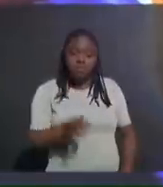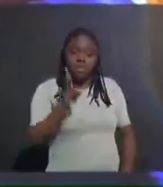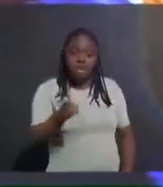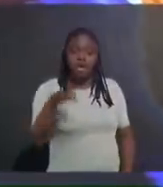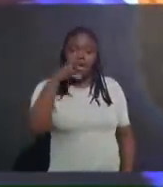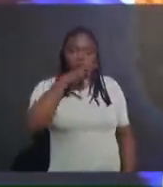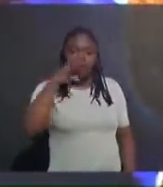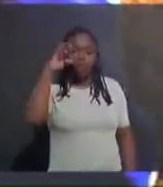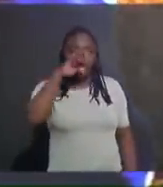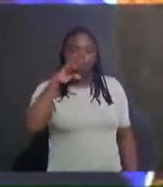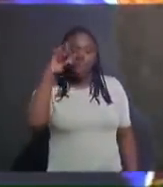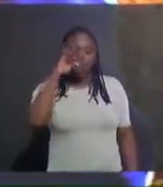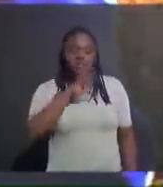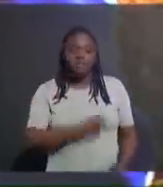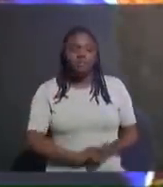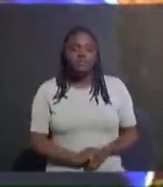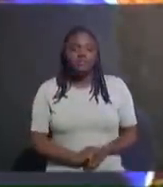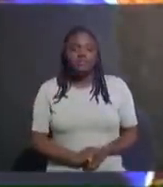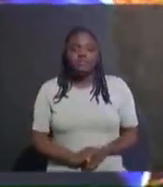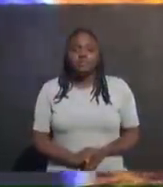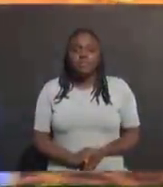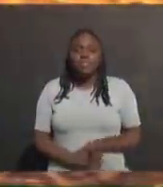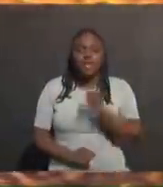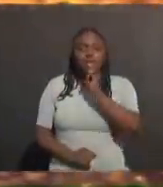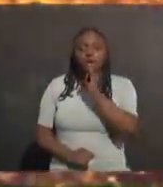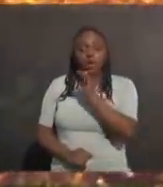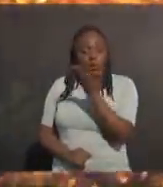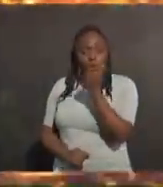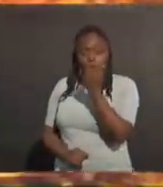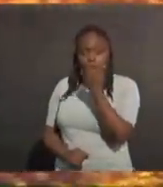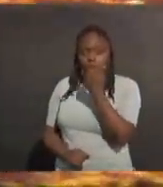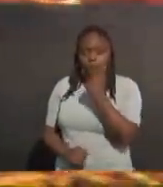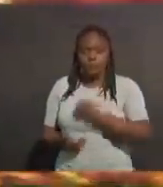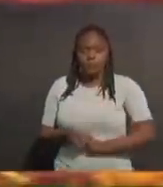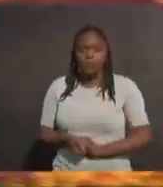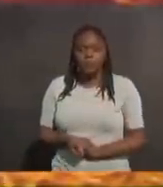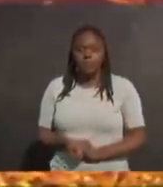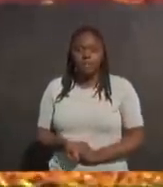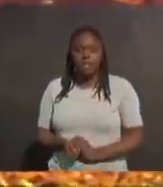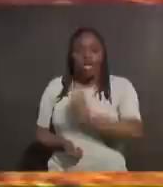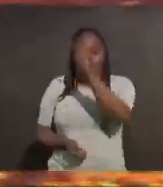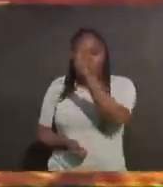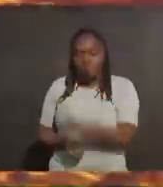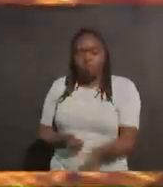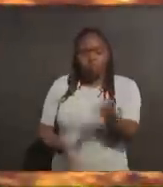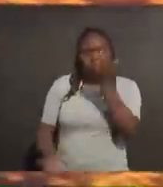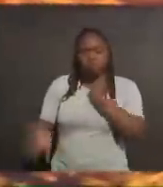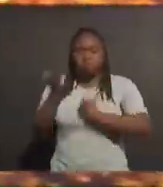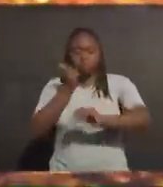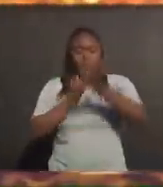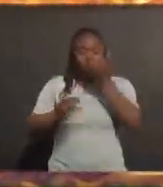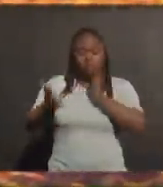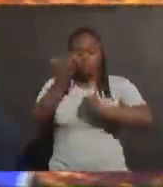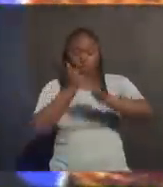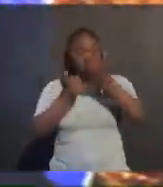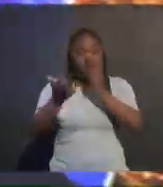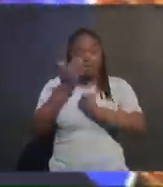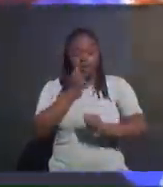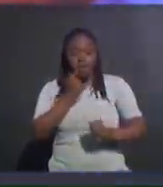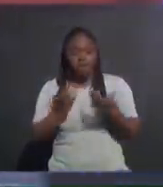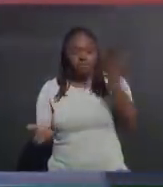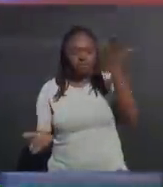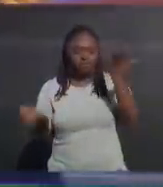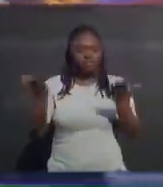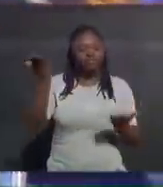demais. Você pega, por exemplo, comida. As pessoas estão comendo como nunca. É um